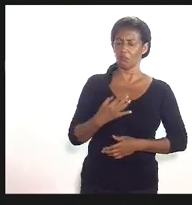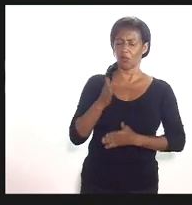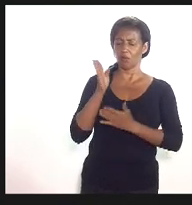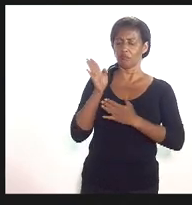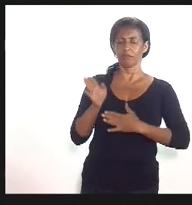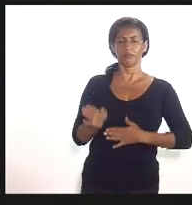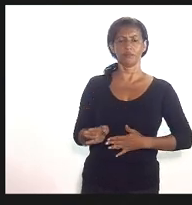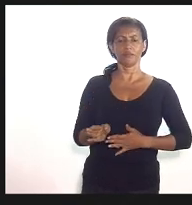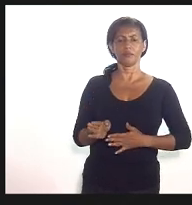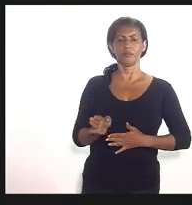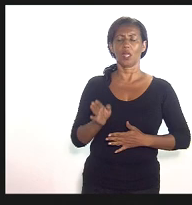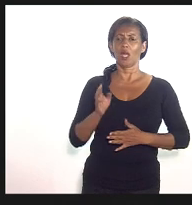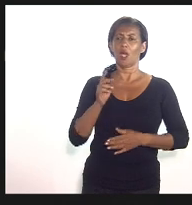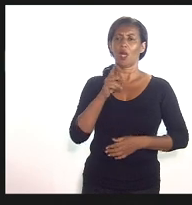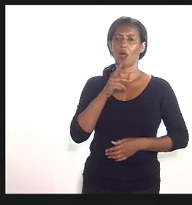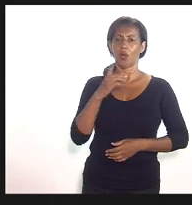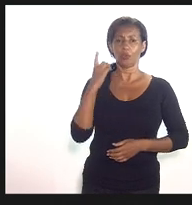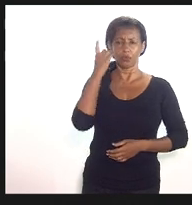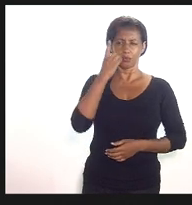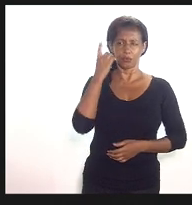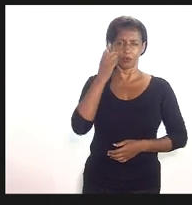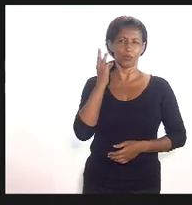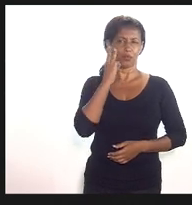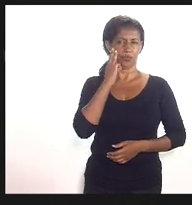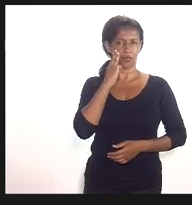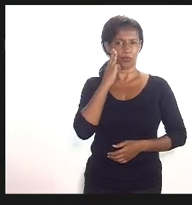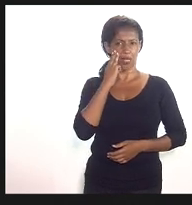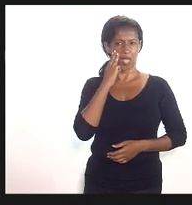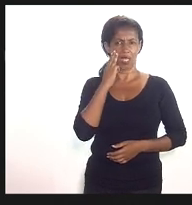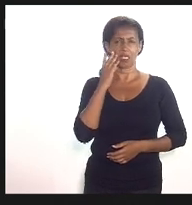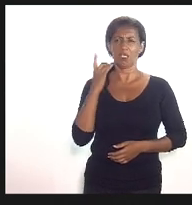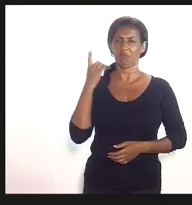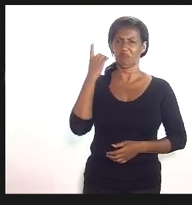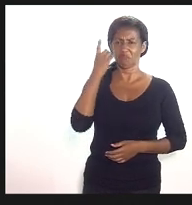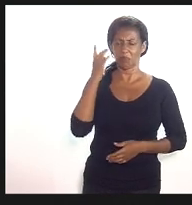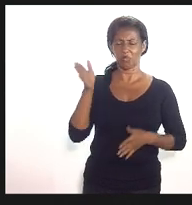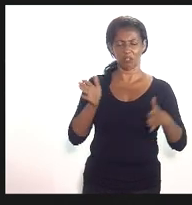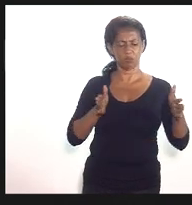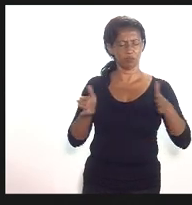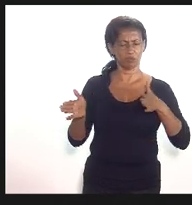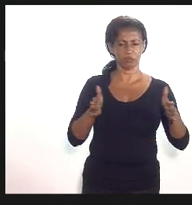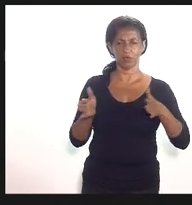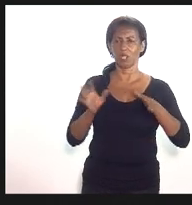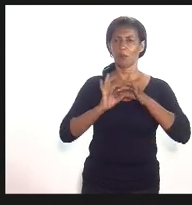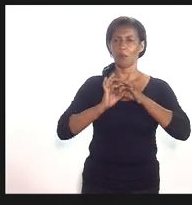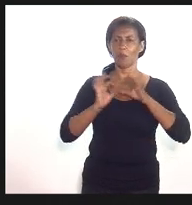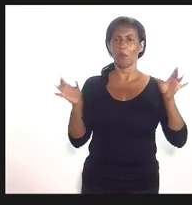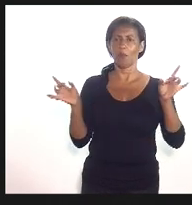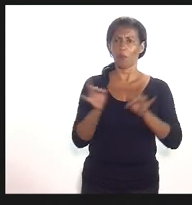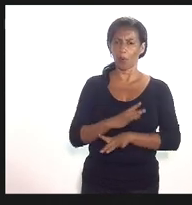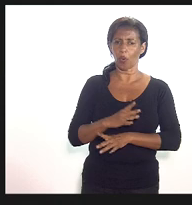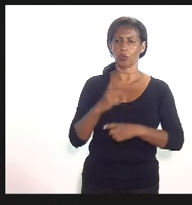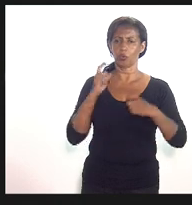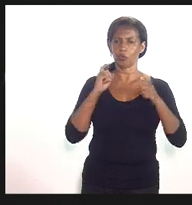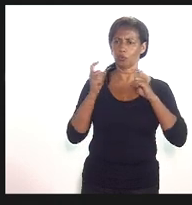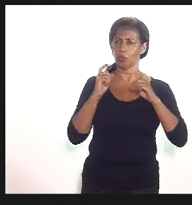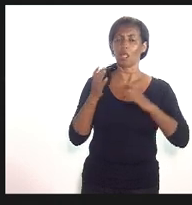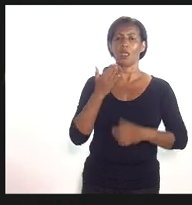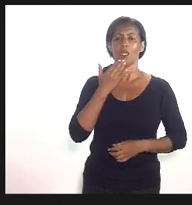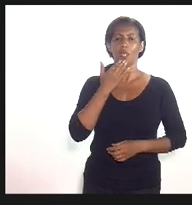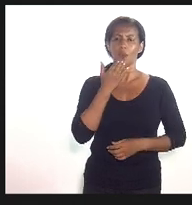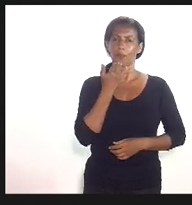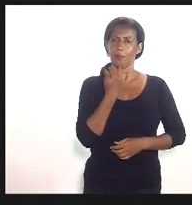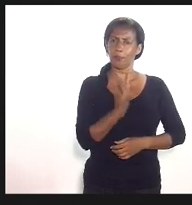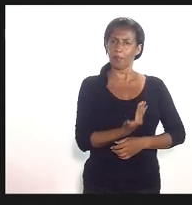do deputado Valdec, que é sempre um deputado muito acessível e sempre aberto à discussão, eu proponho a Vossa